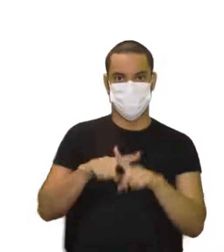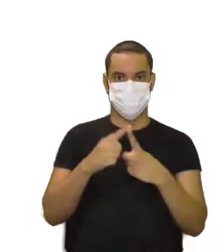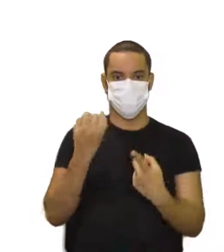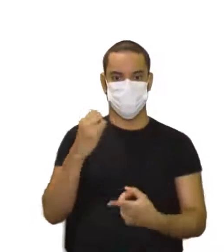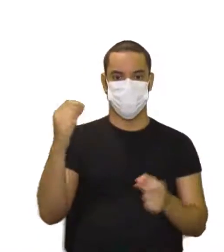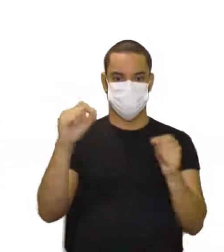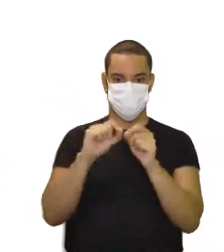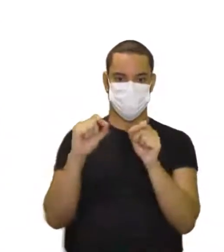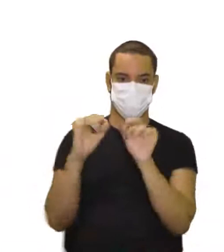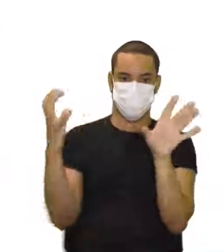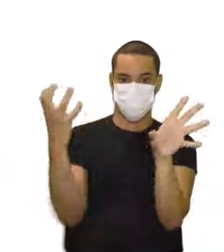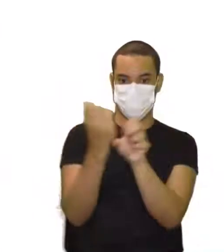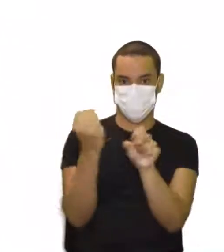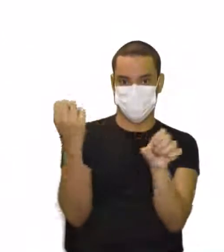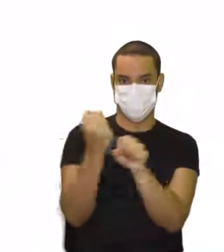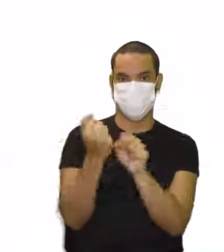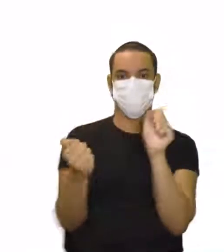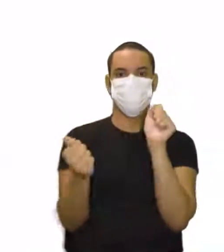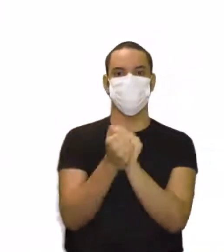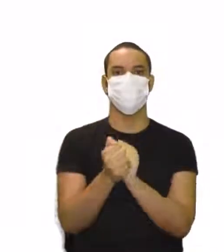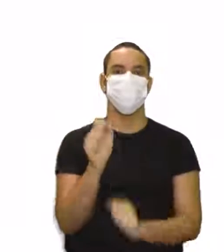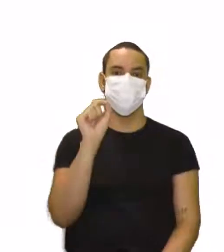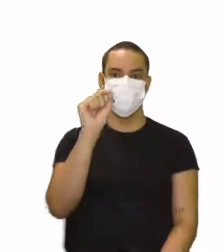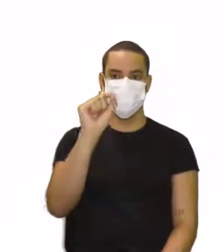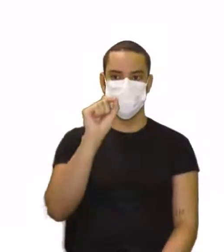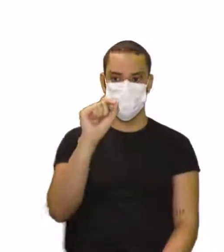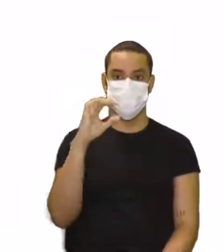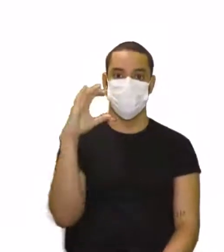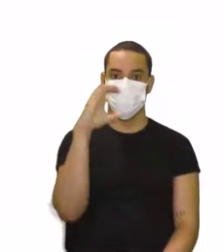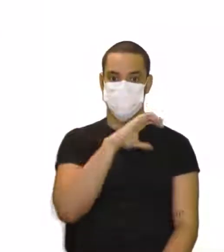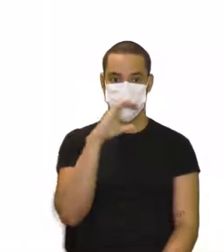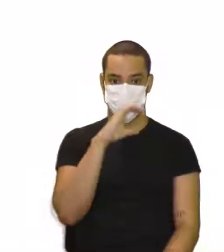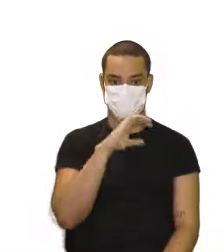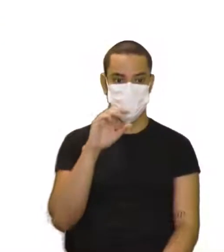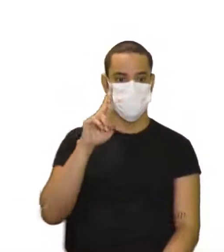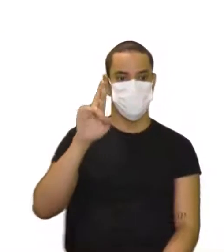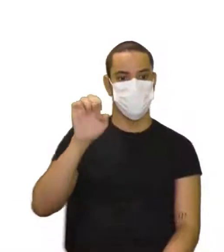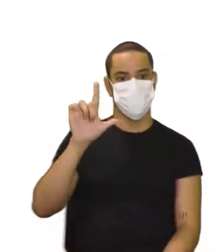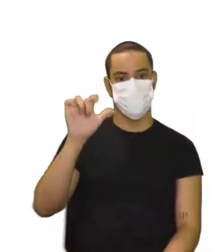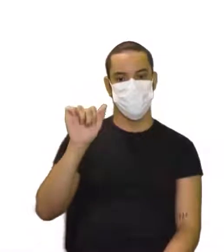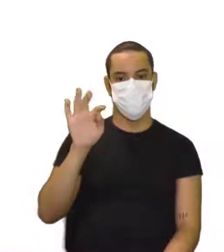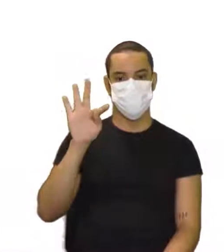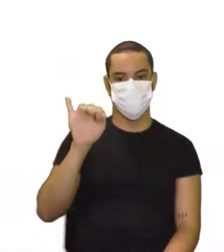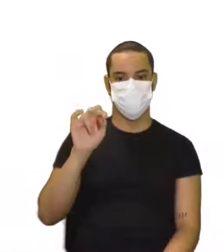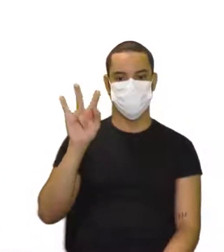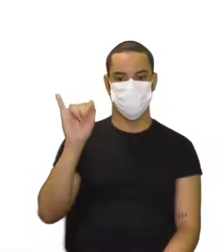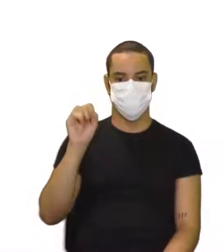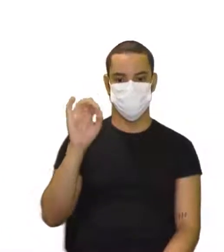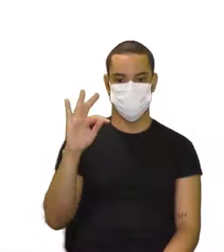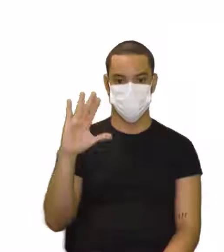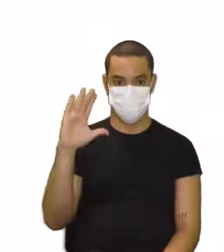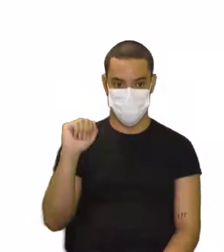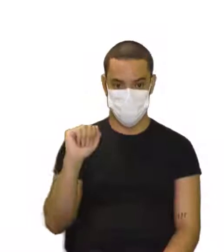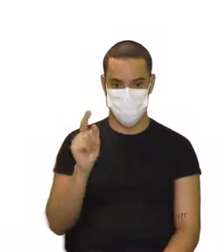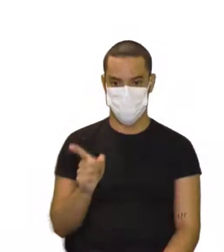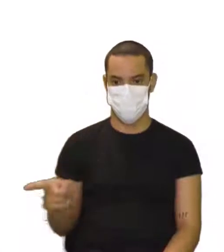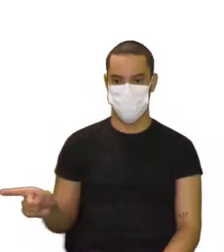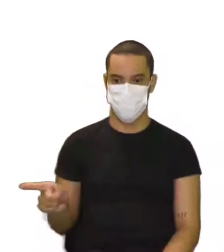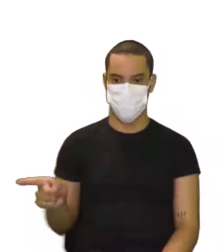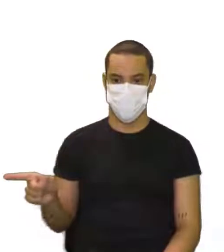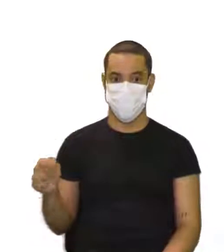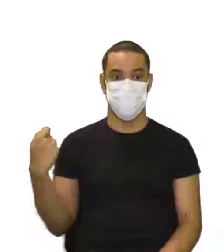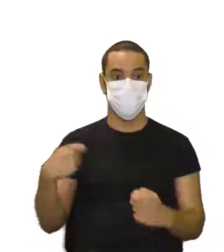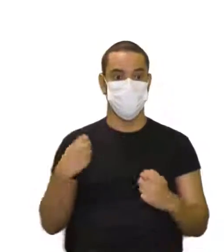faço essas contas com a velocidade relativística, olha o que acontece, eu substituo todos